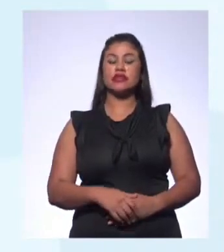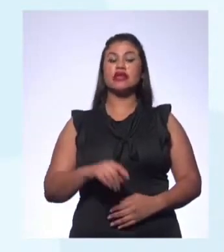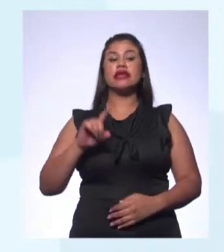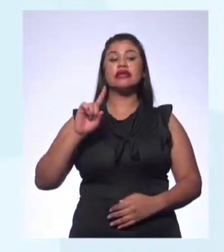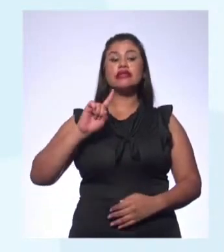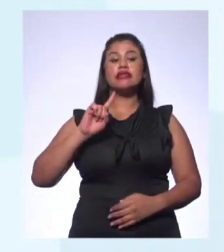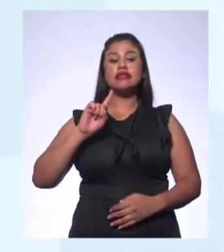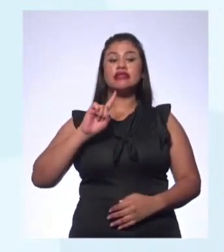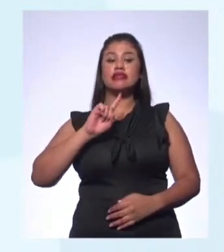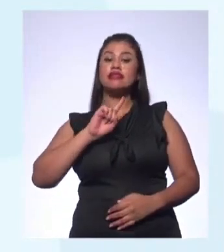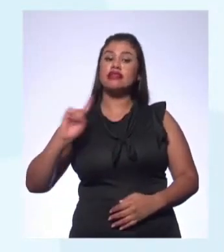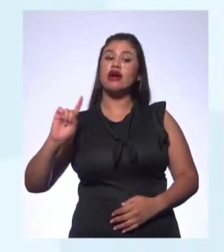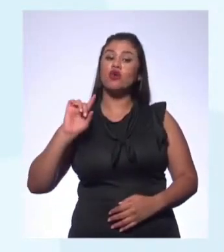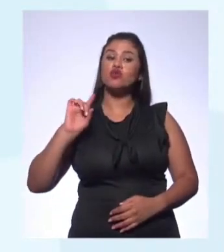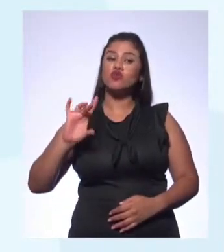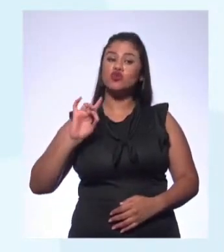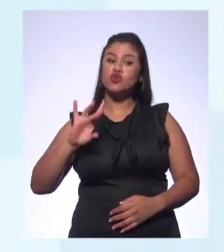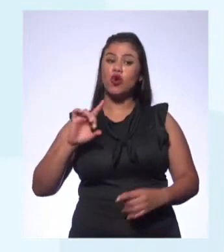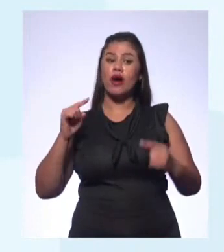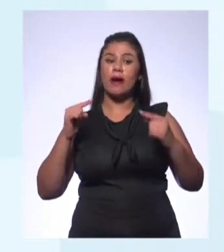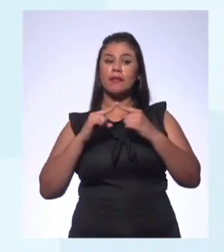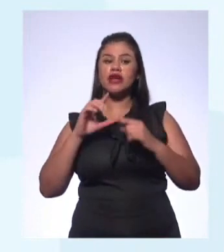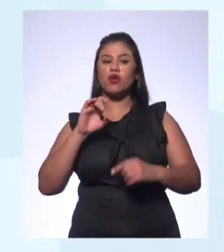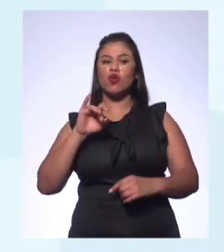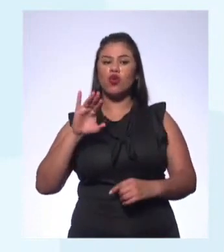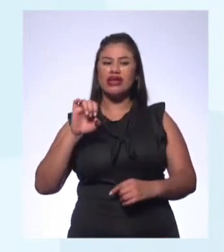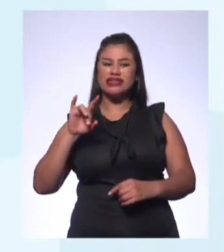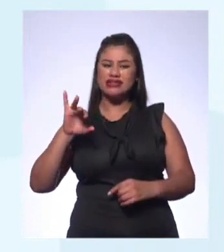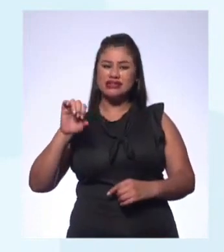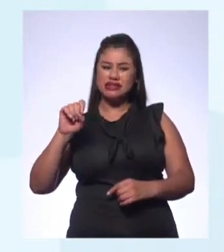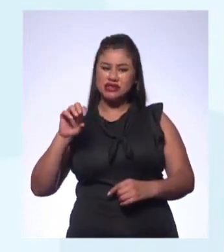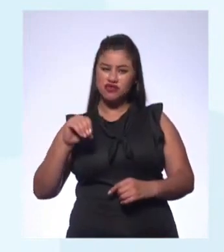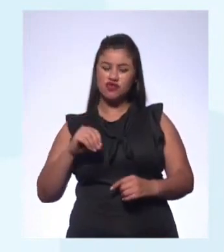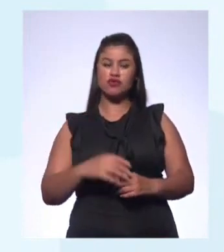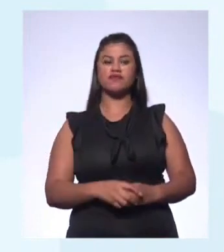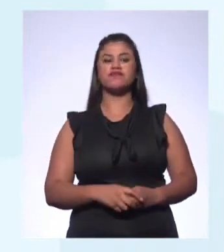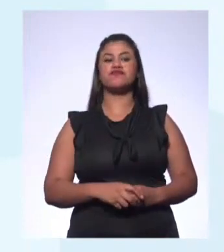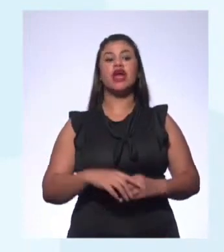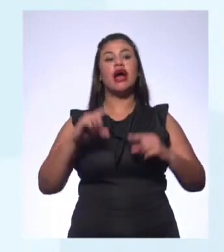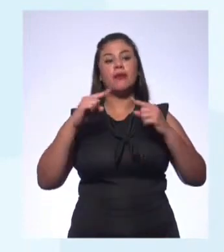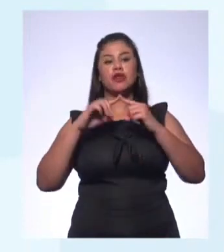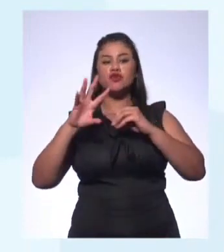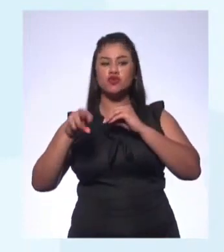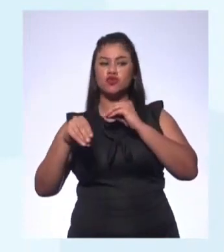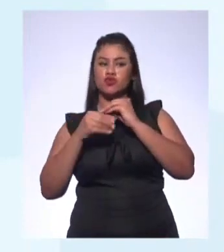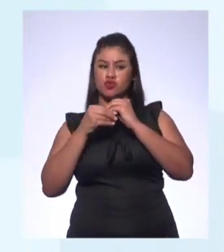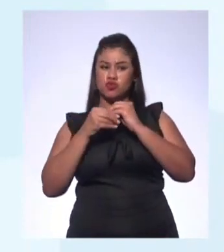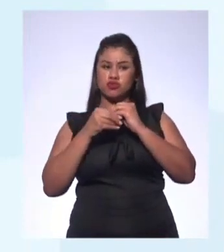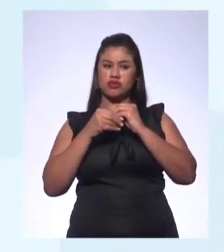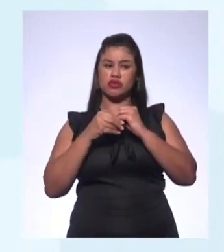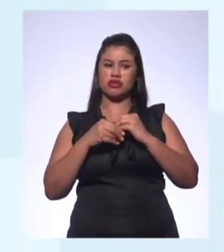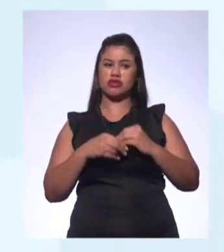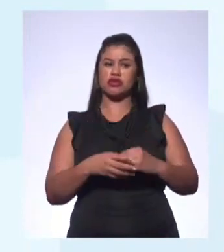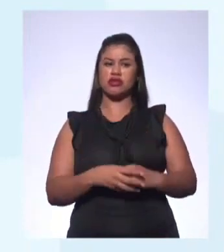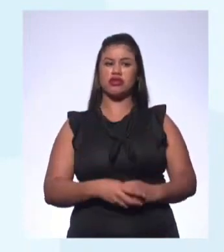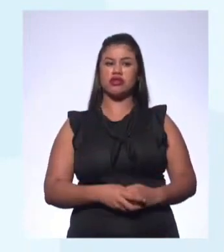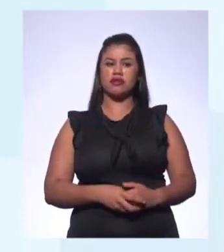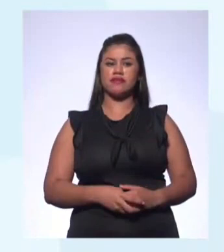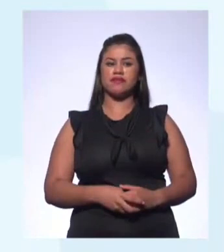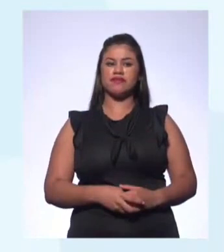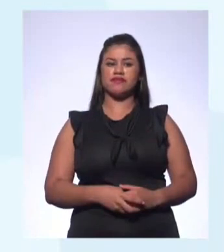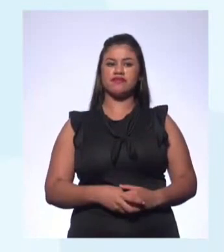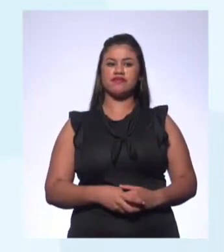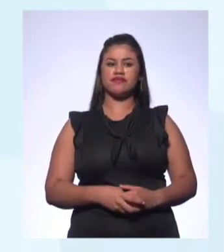o elemento coesivo, certo? Então, eu tenho o impacto da pandemia revela não só os excessos, vai ficar feio, mas, enfim, vocês vão